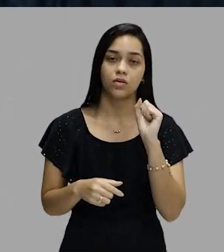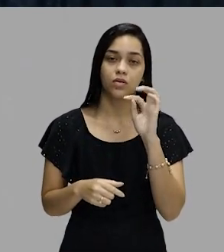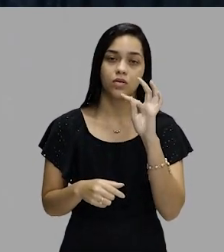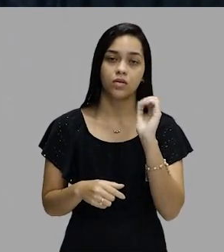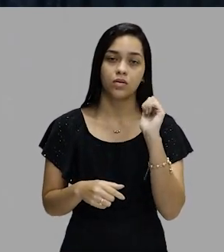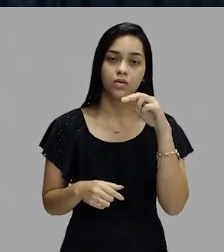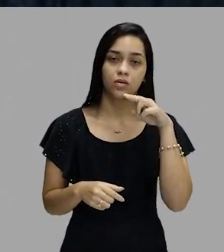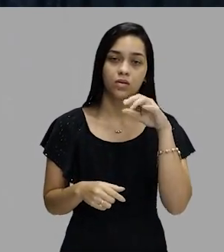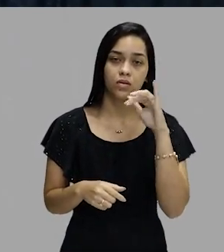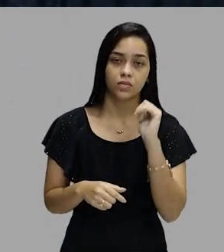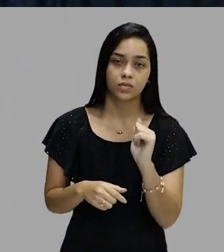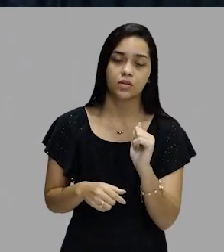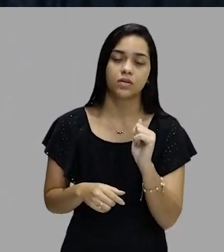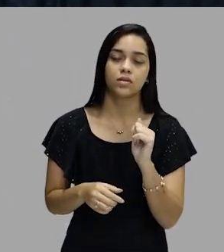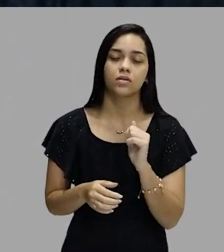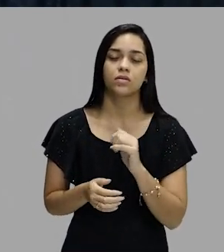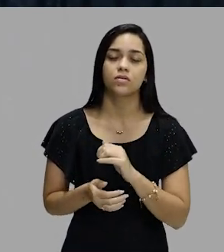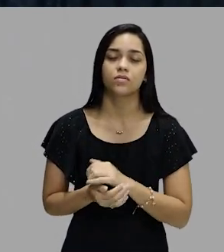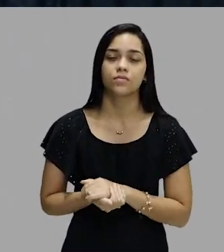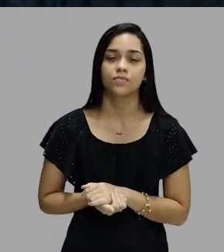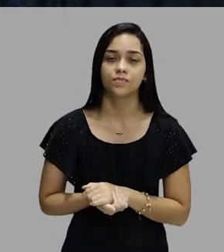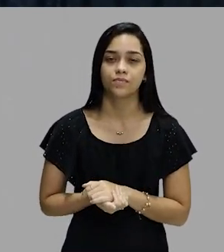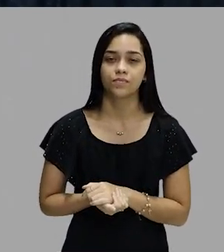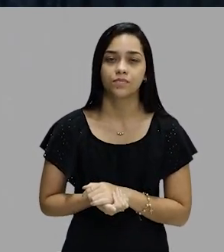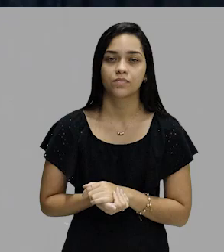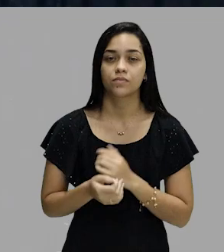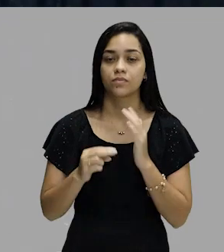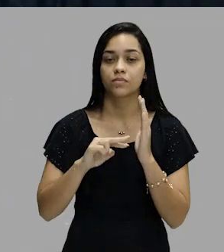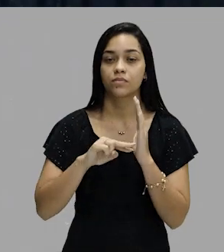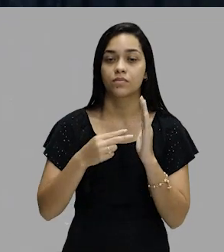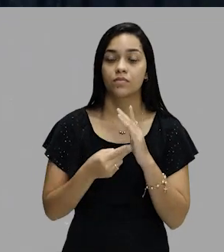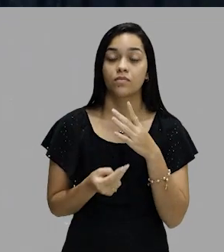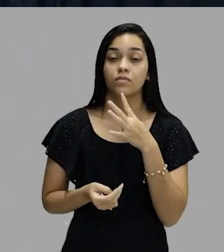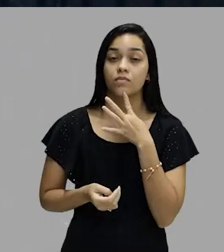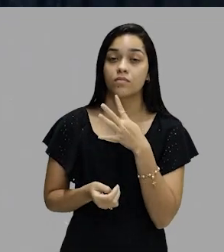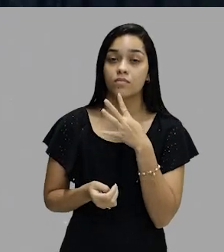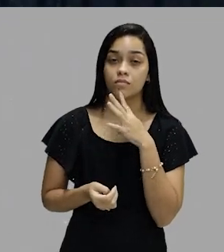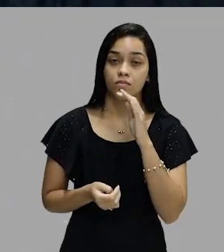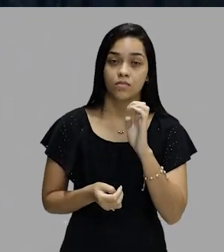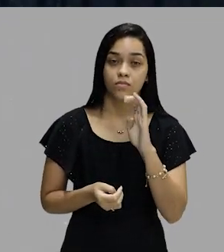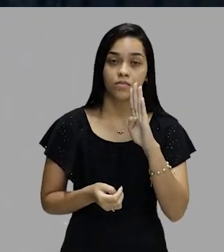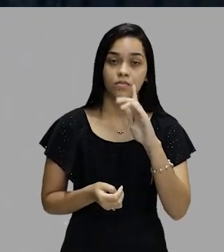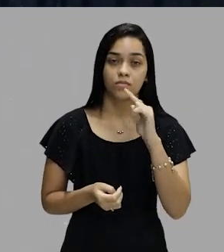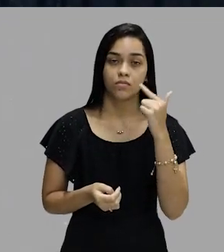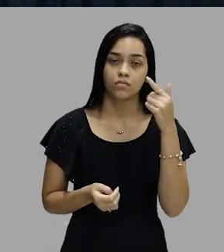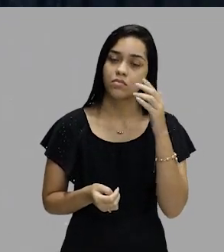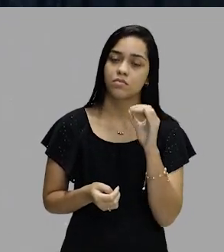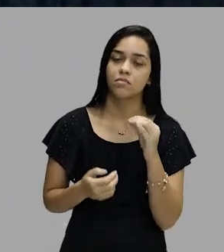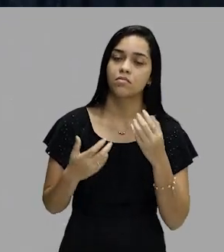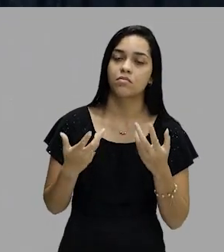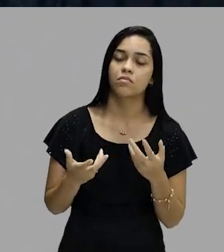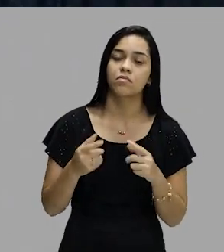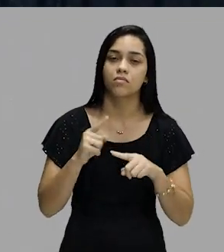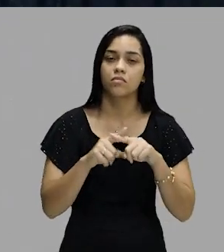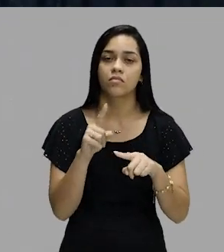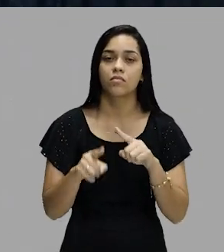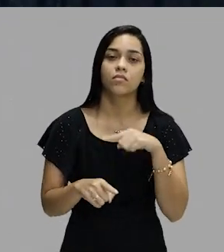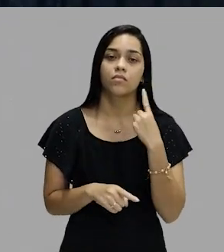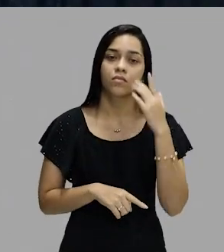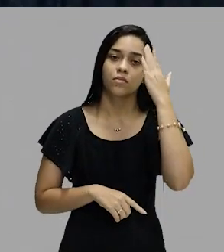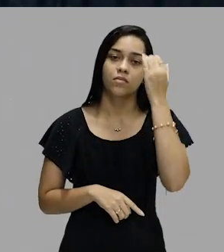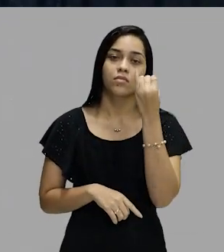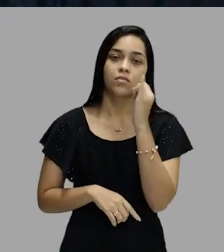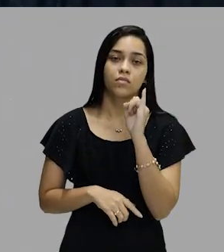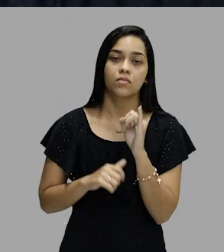seu ponto de ebulição, assim como tem seu ponto de fusão. Ou seja, conhecendo o ponto de ebulição de uma substância, a gente vai saber se ela